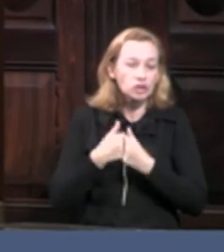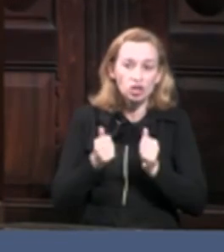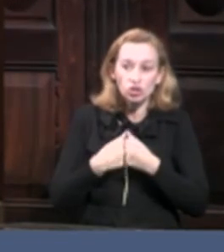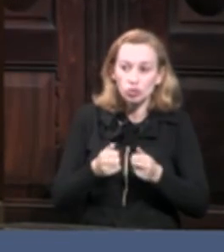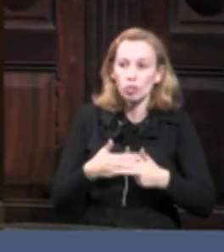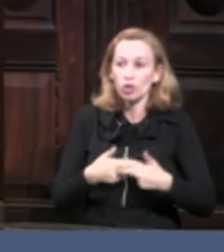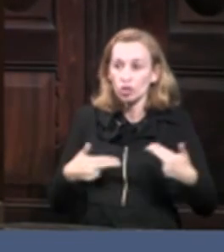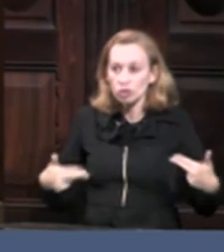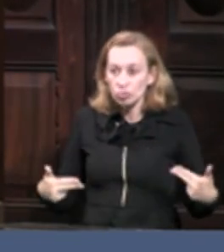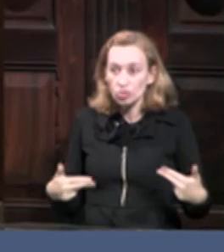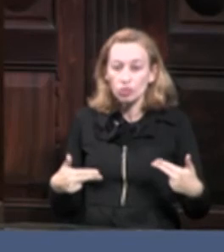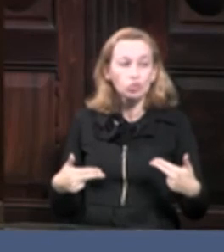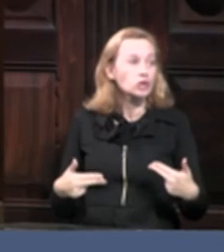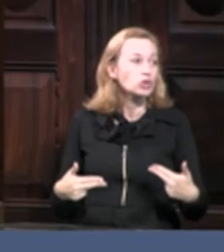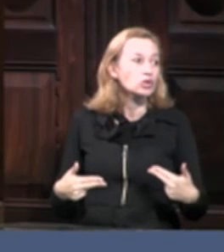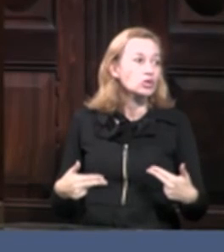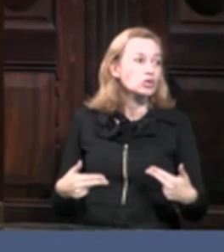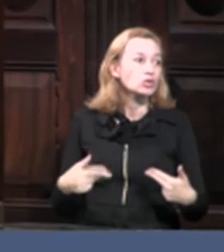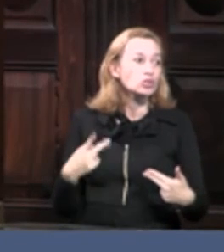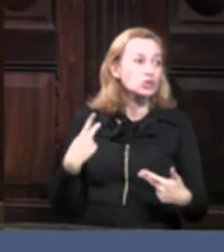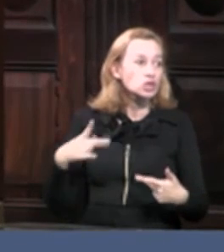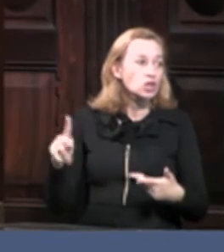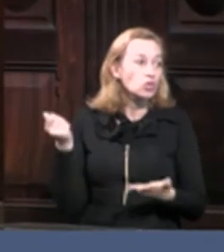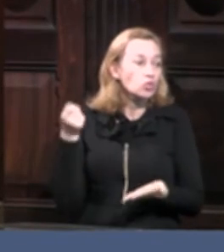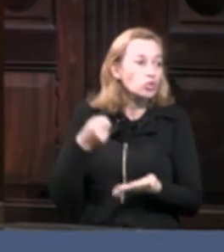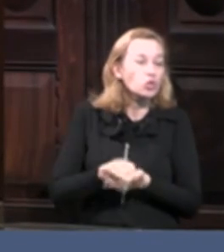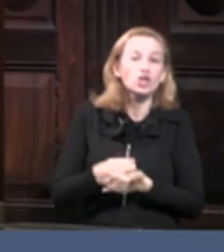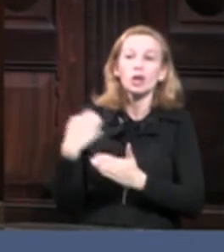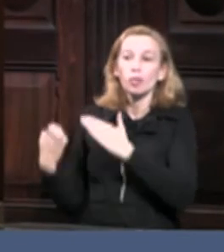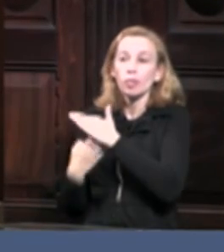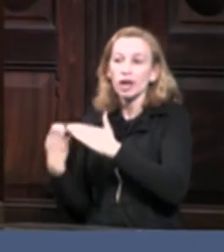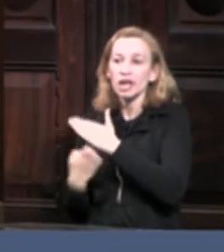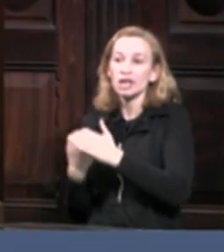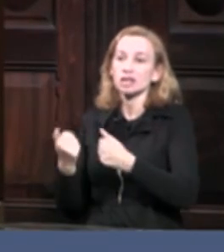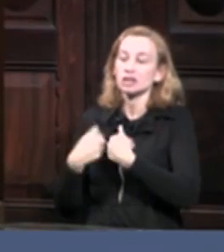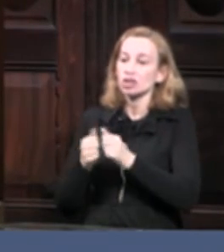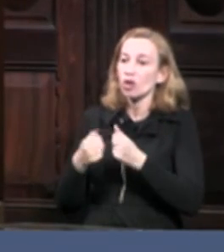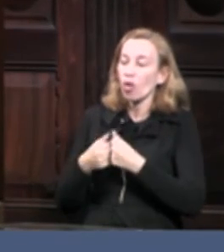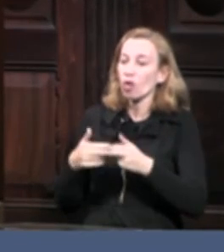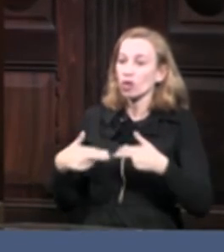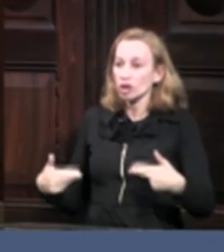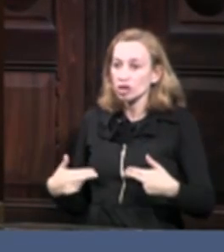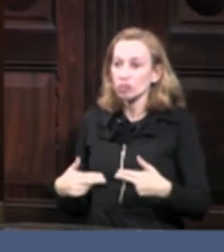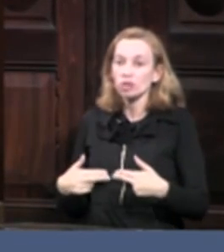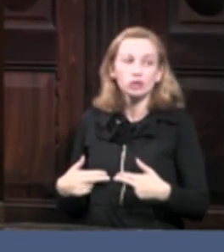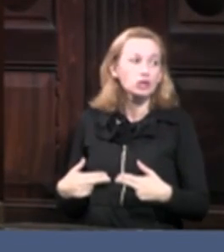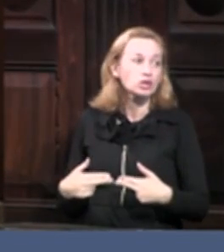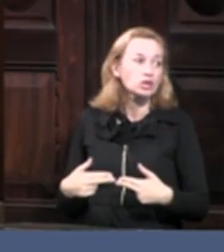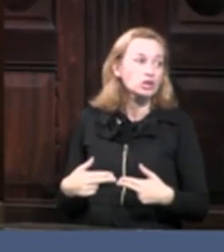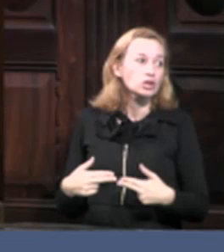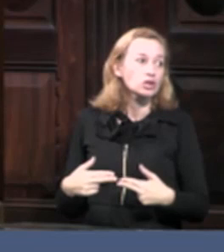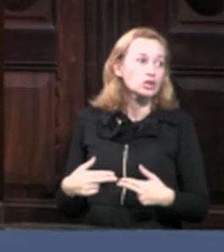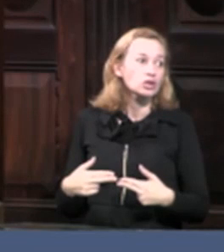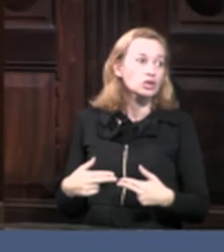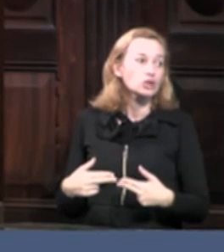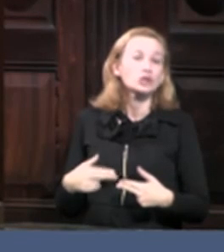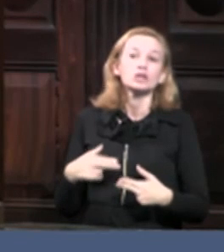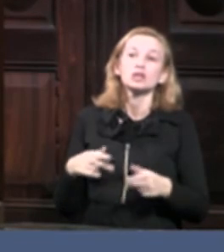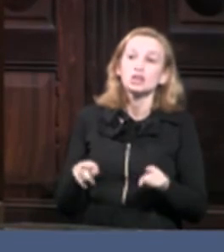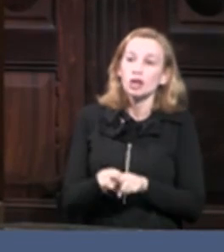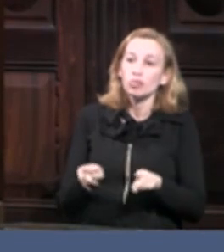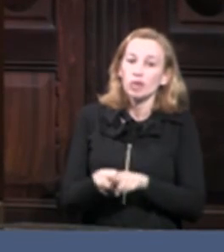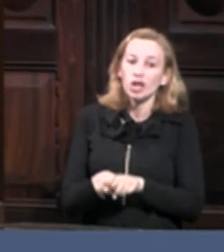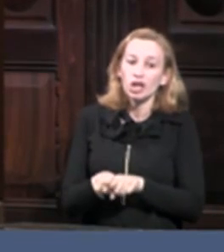o seu comprometimento com os empresários de ônibus ou com as empreiteiras que atualmente controlam o serviço de